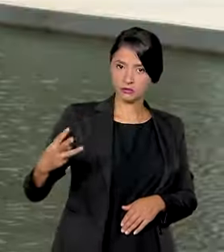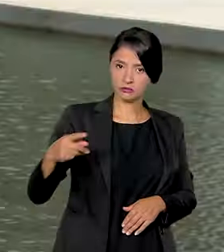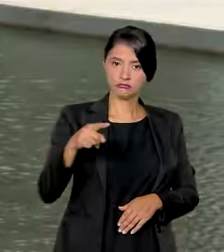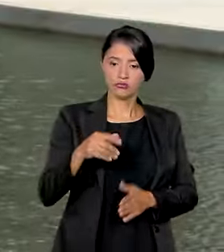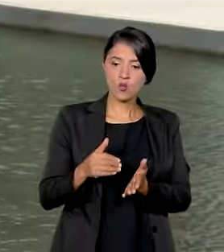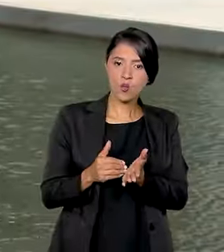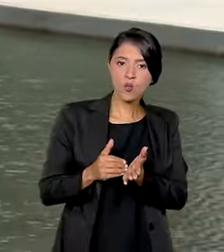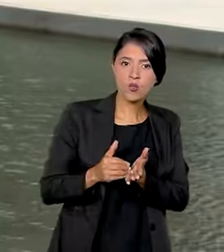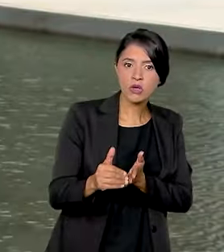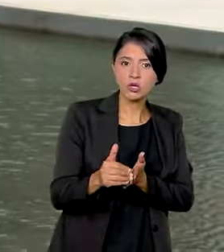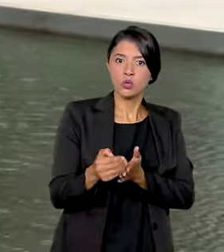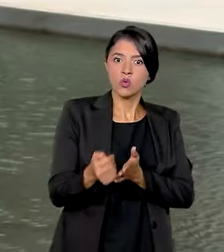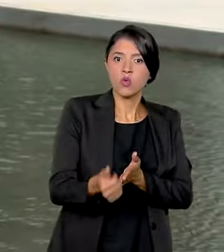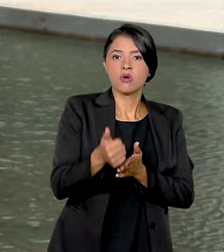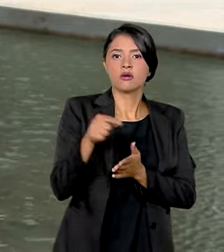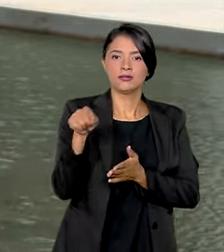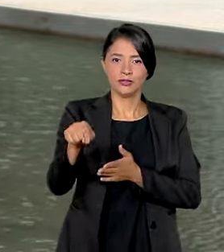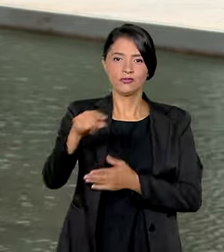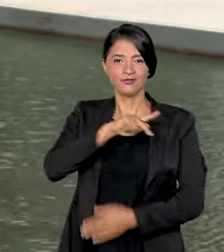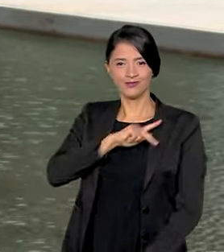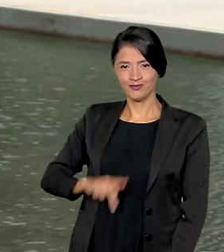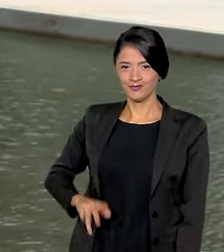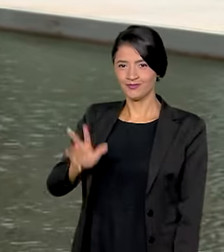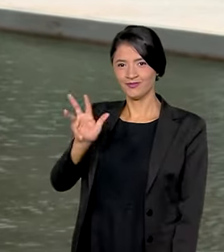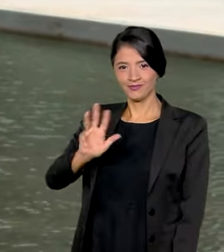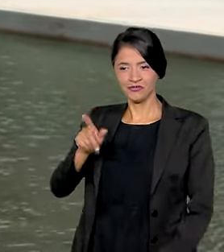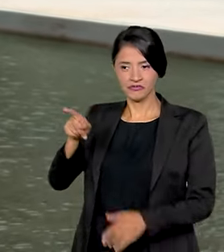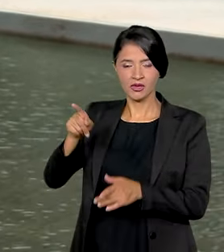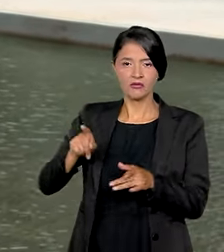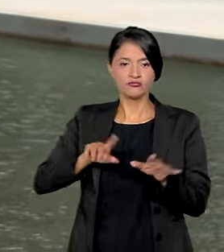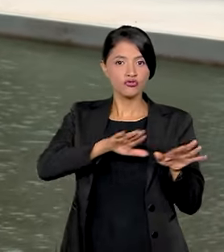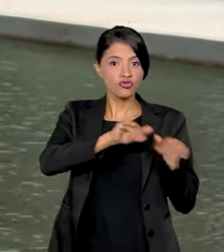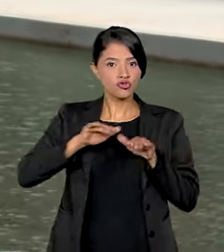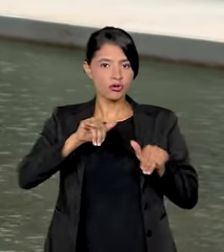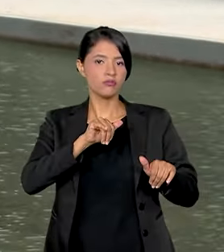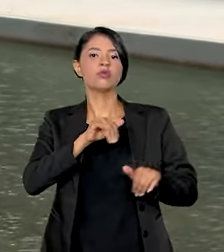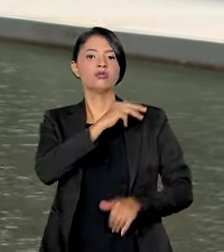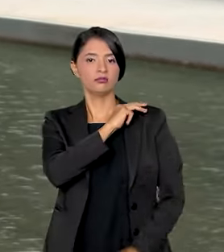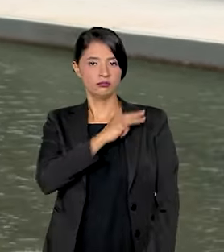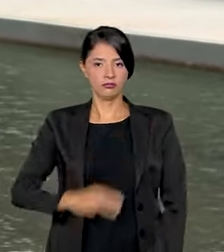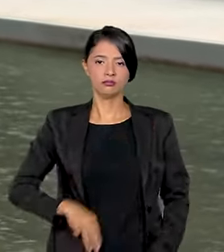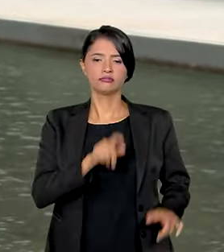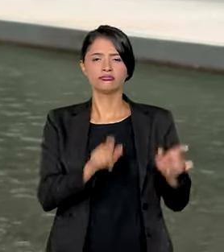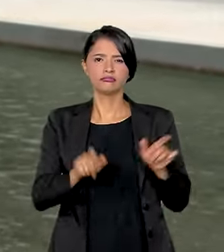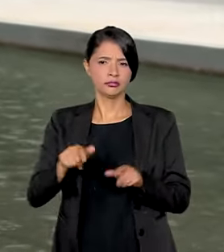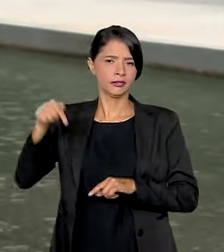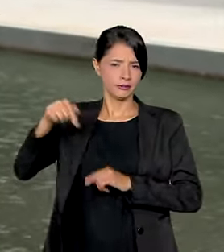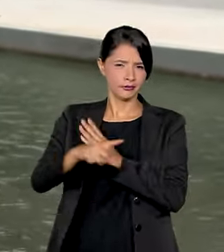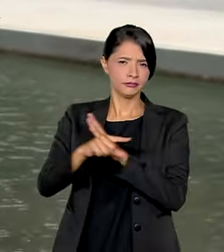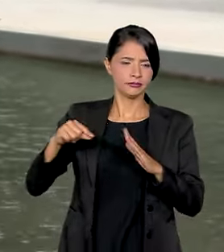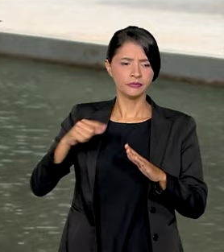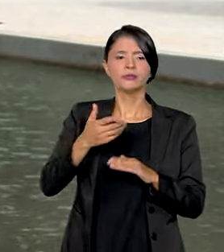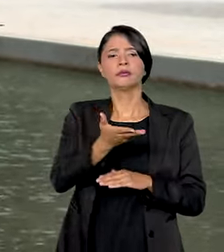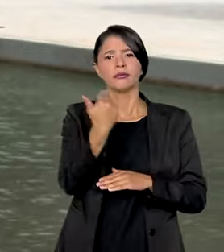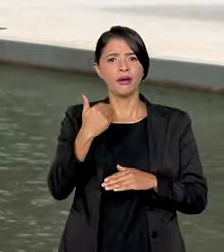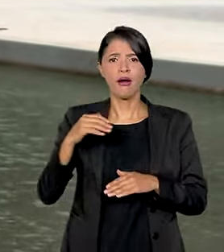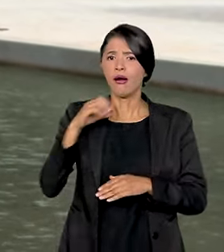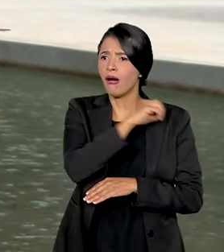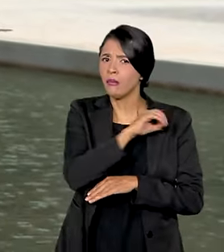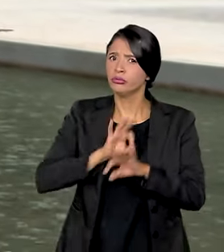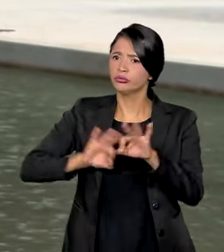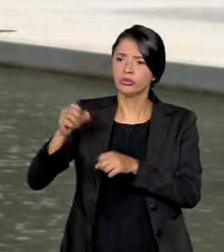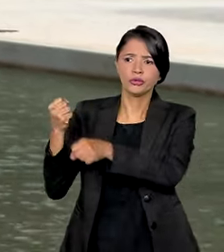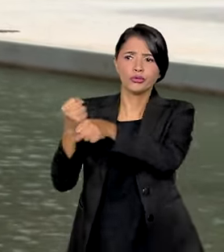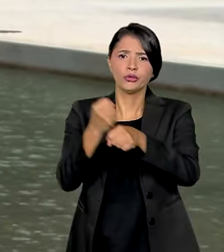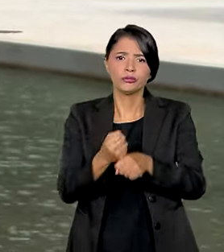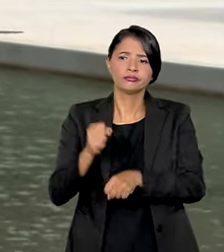Em 2023, mal havia começado e o presidente Lula reuniu seus ministros aqui no Planalto para pedir celeridade na retomada